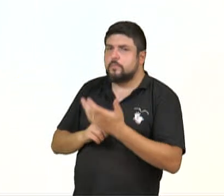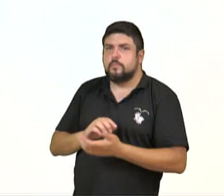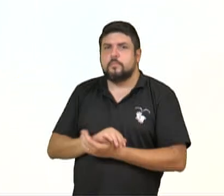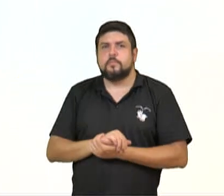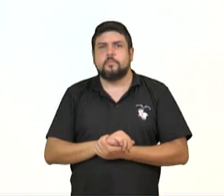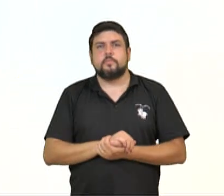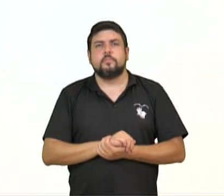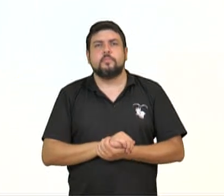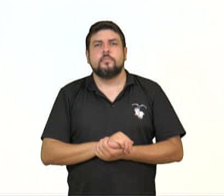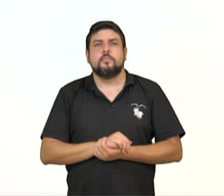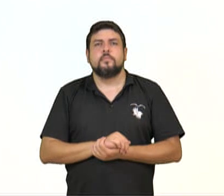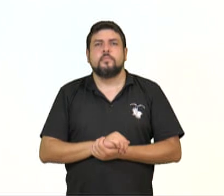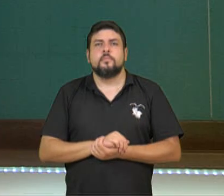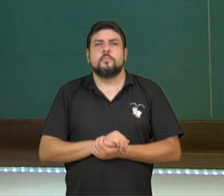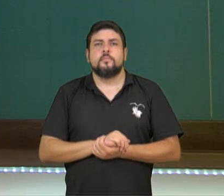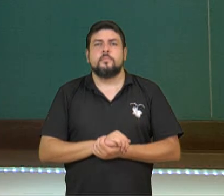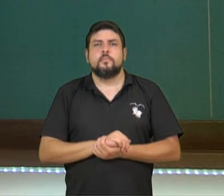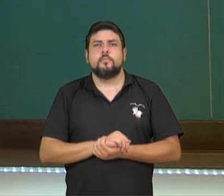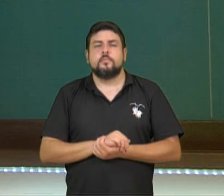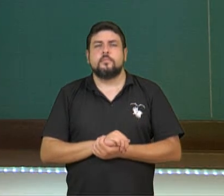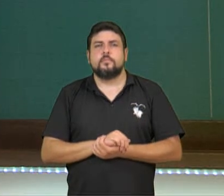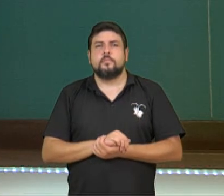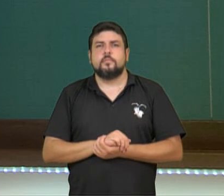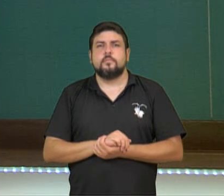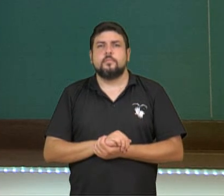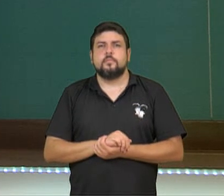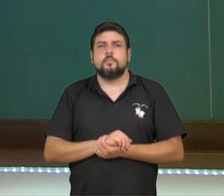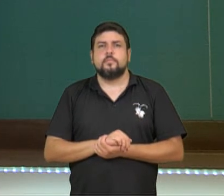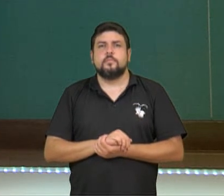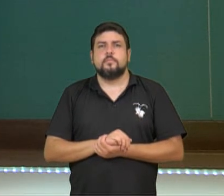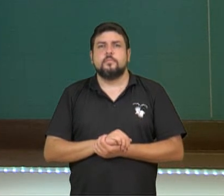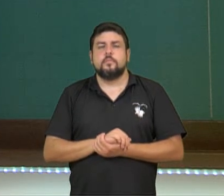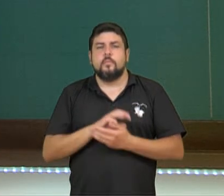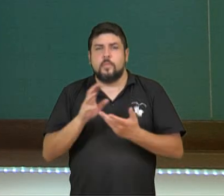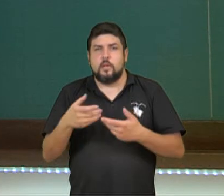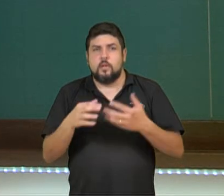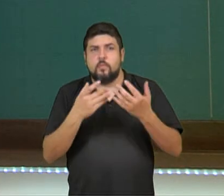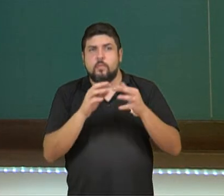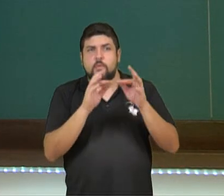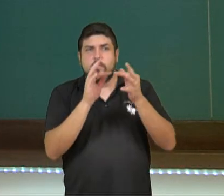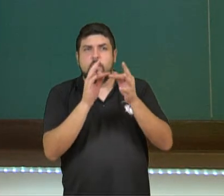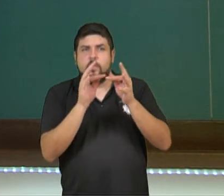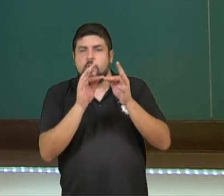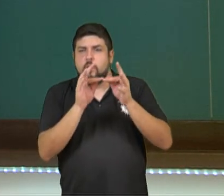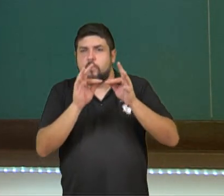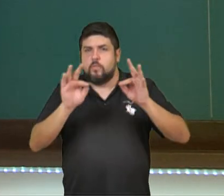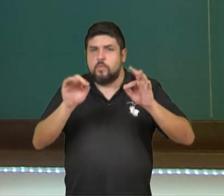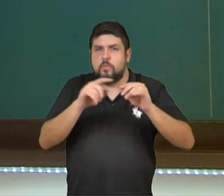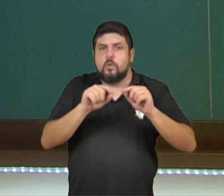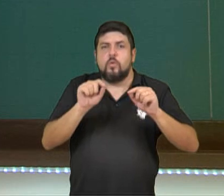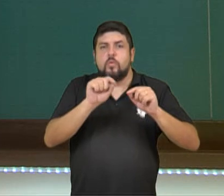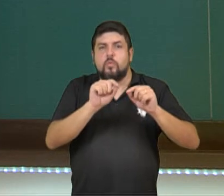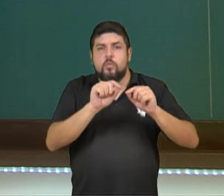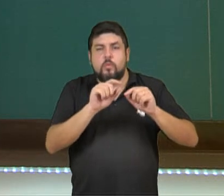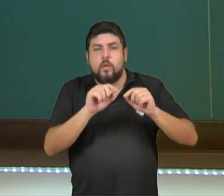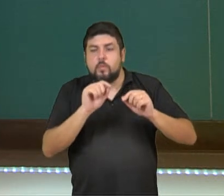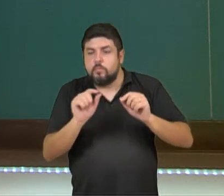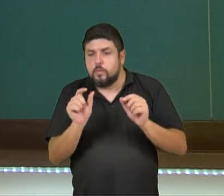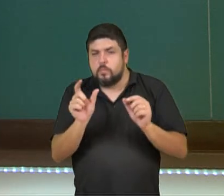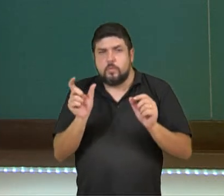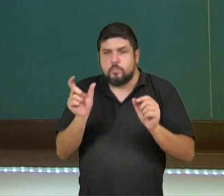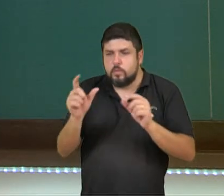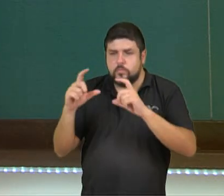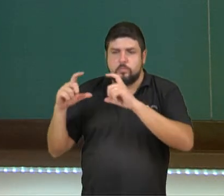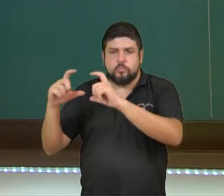dois termos. Aqui, ó, você enxerga essa frase nesta expressão. Quadrado da soma de dois